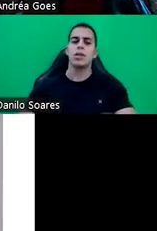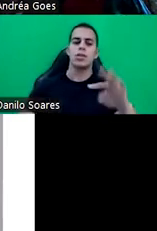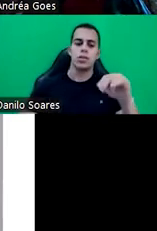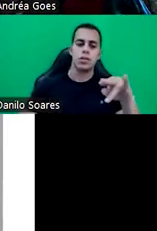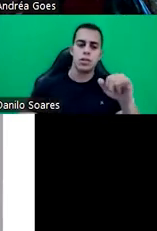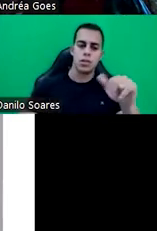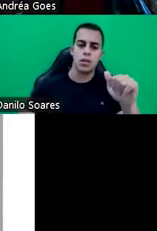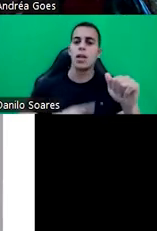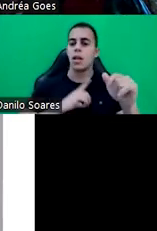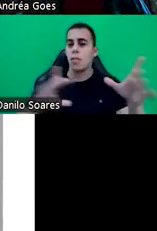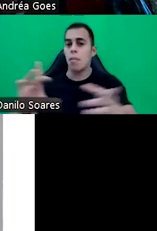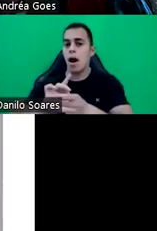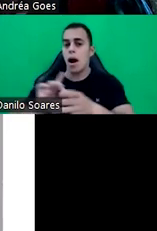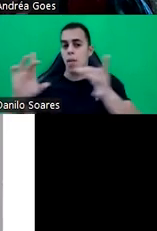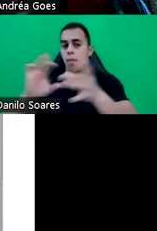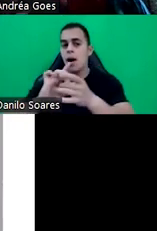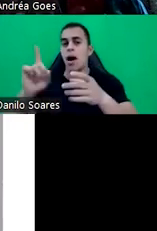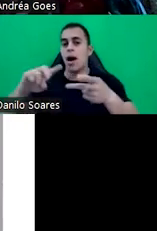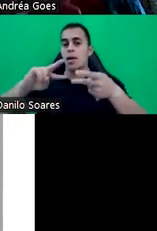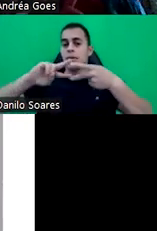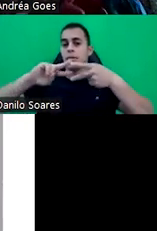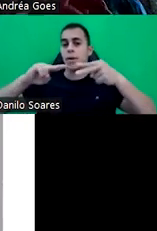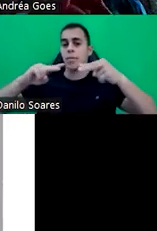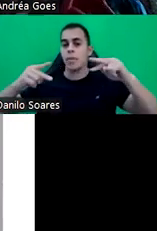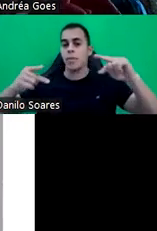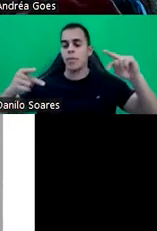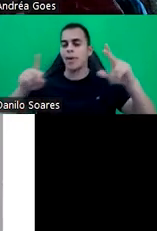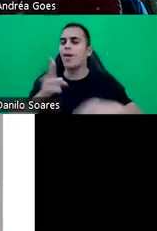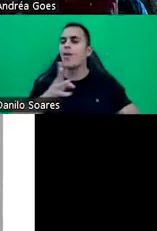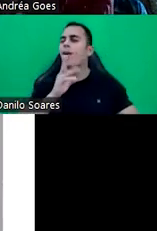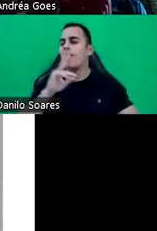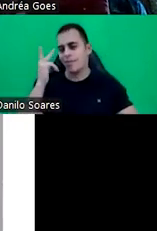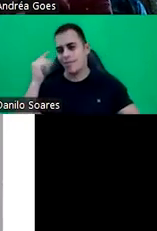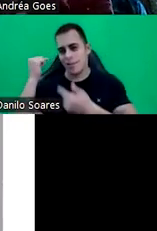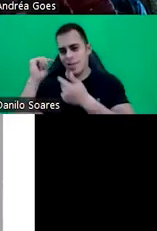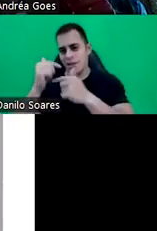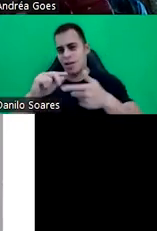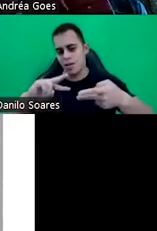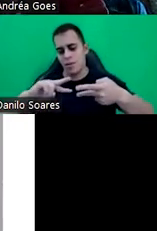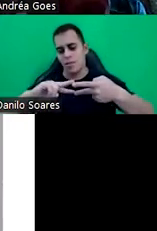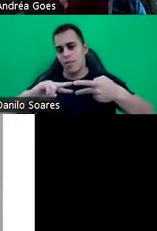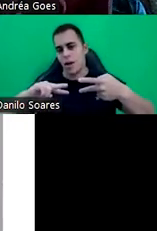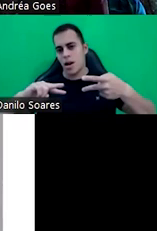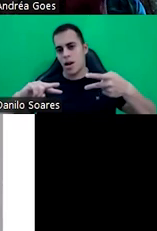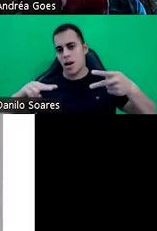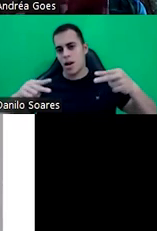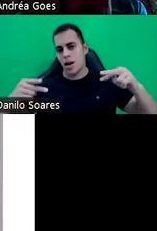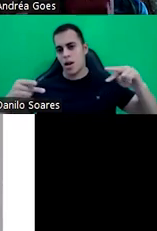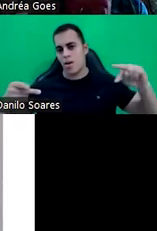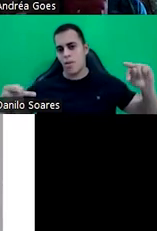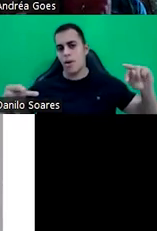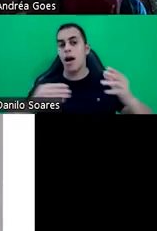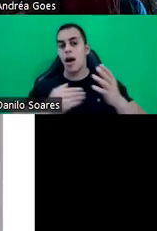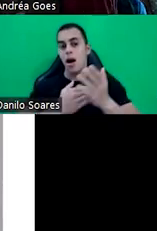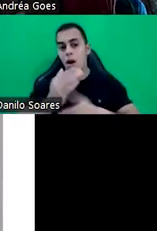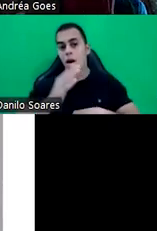ali, então são duas fitas de DNA, como a hélice que a gente conhece. Em algum momento, elas começam a se enrolar